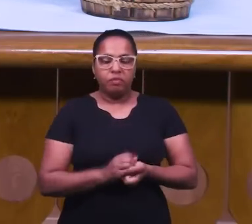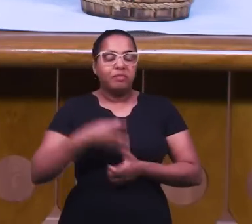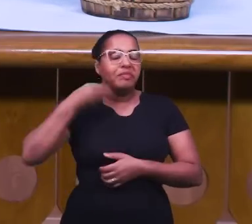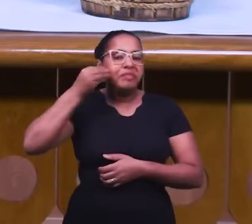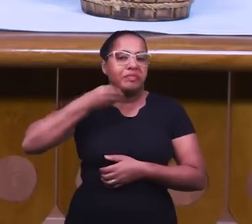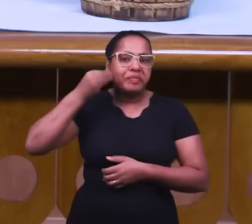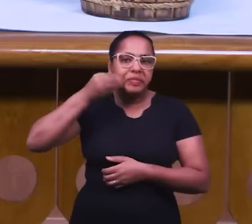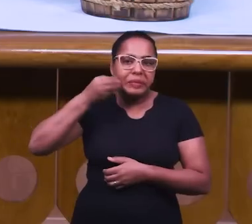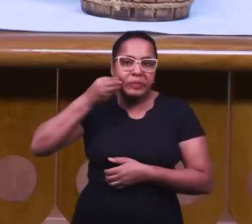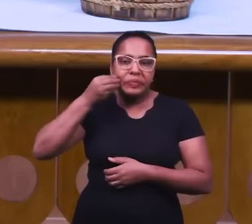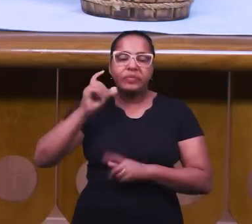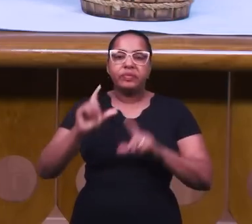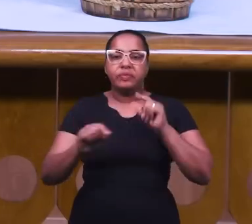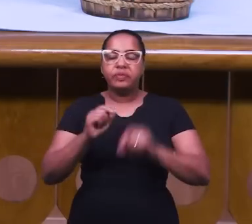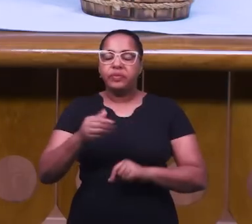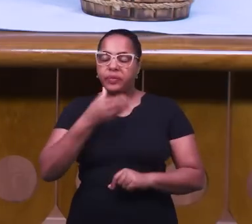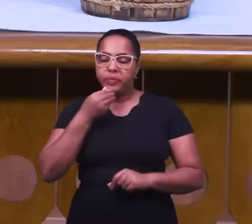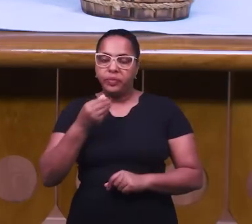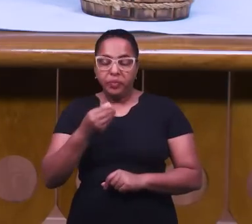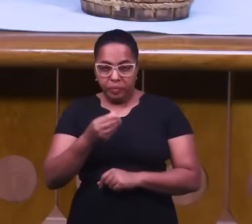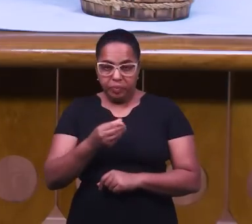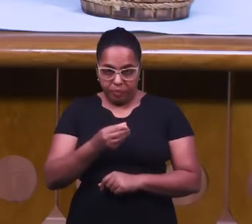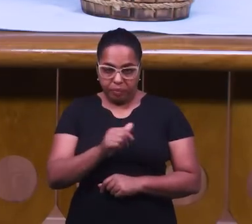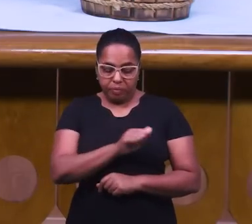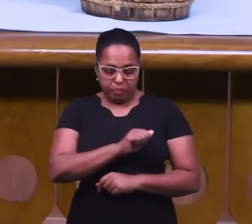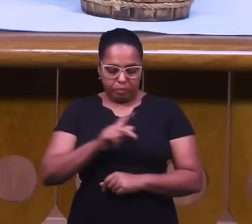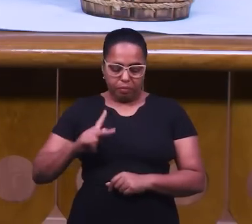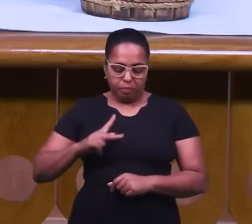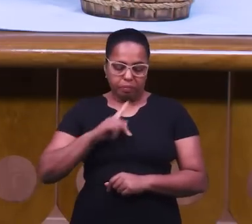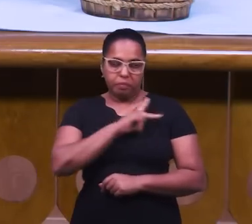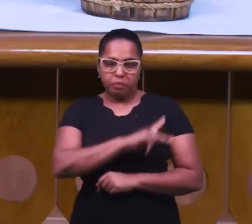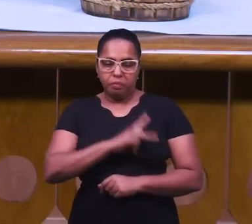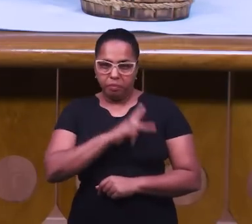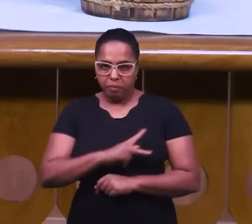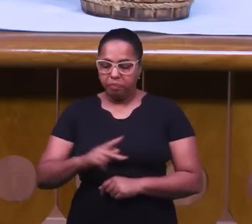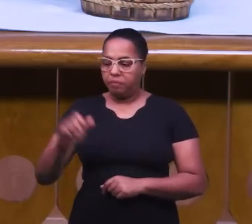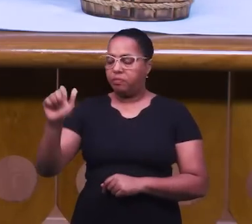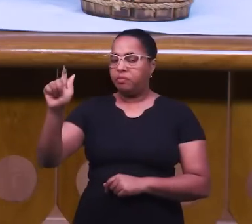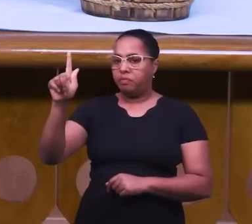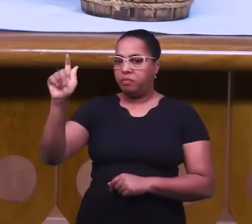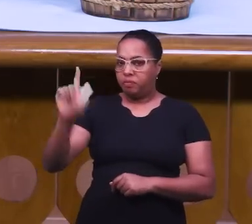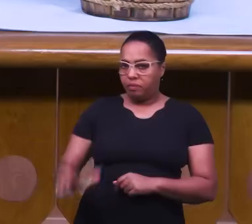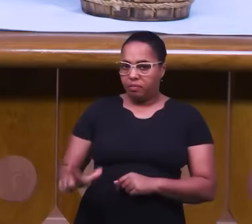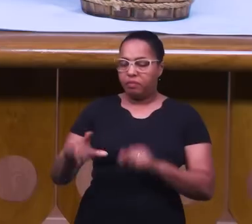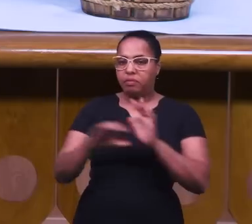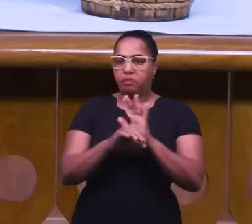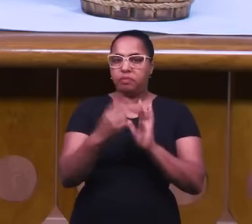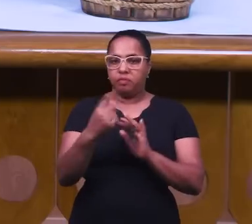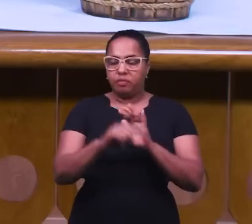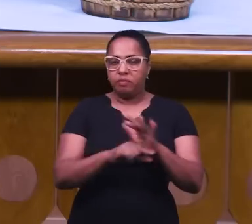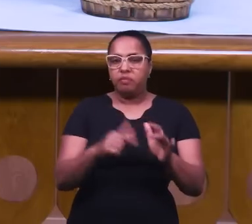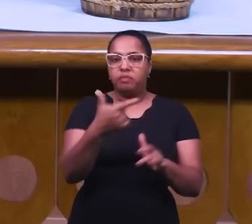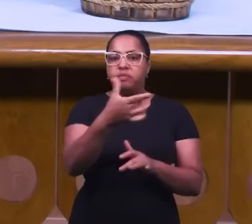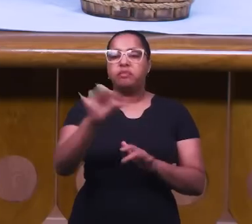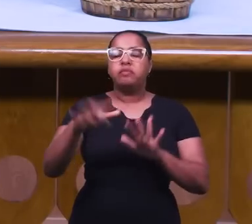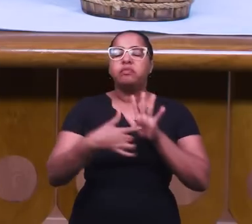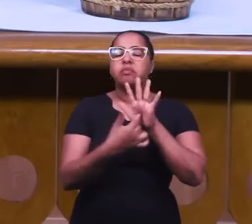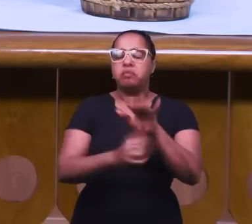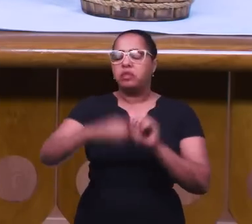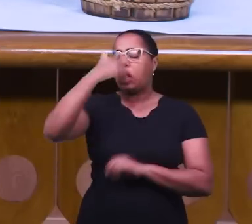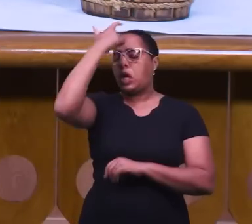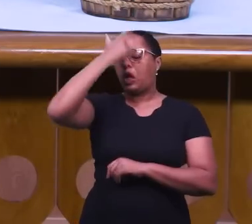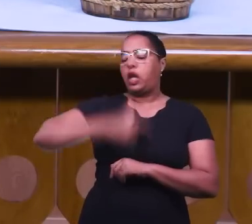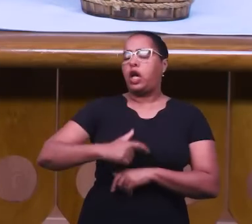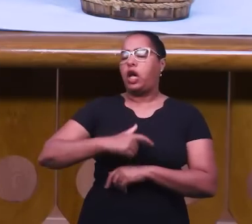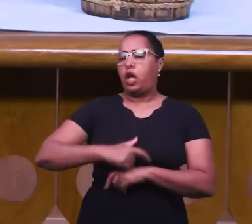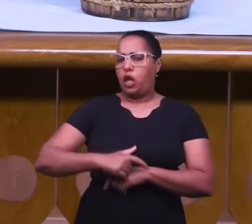Essa experiência era a experiência do apóstolo Paulo. Quando ele escreveu aos Gálatas, capítulo 2, verso 20, Paulo disse assim: